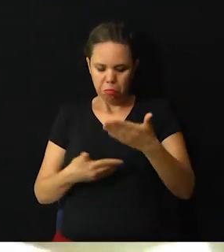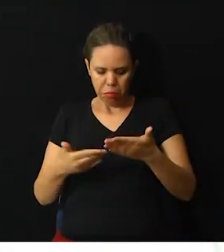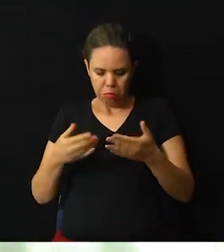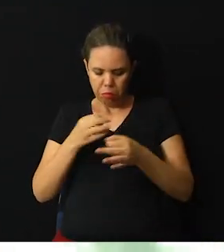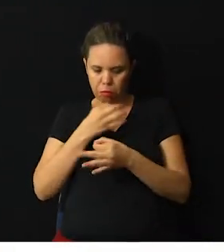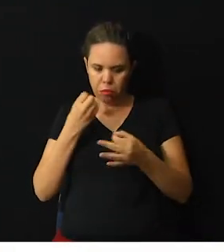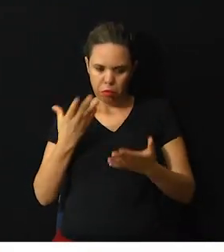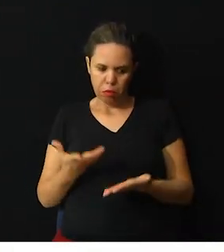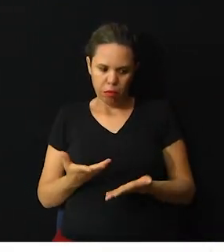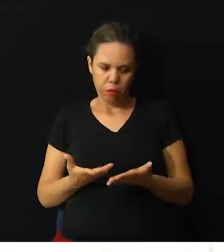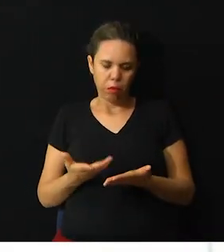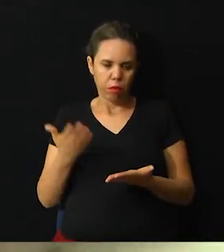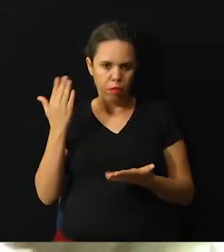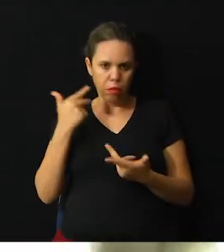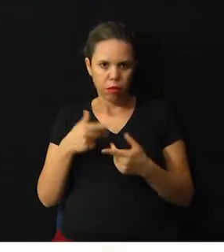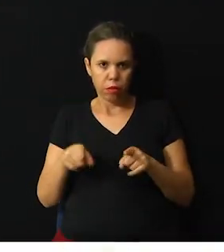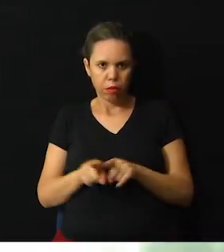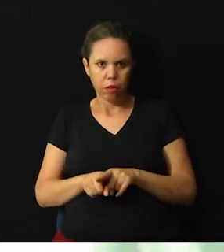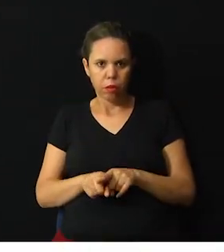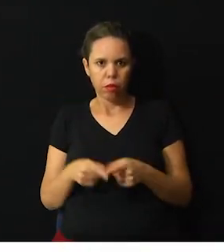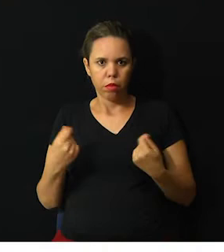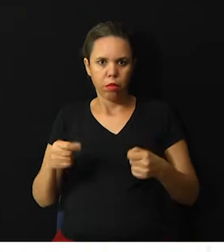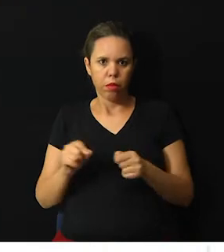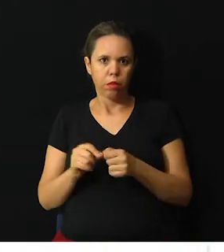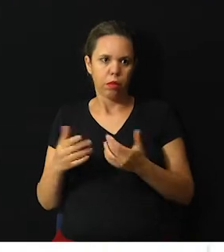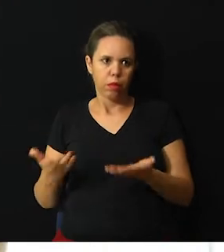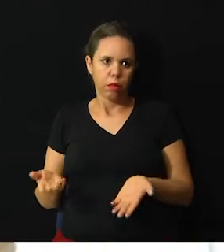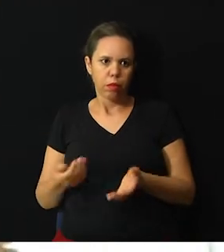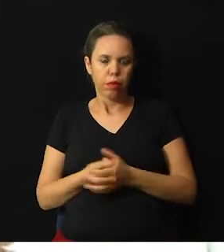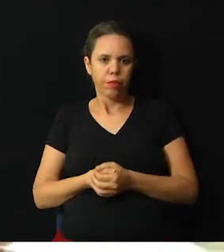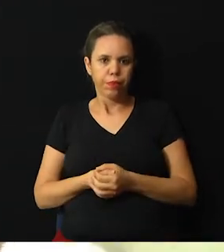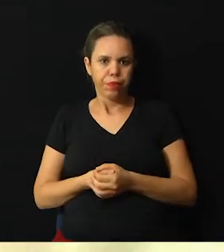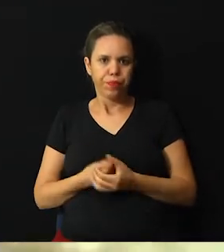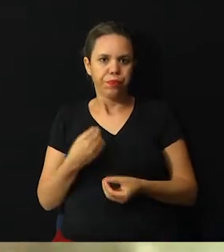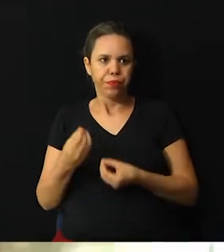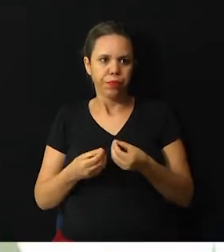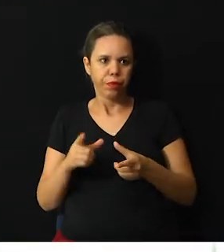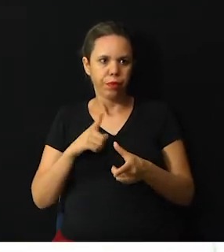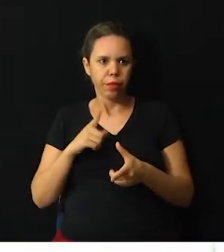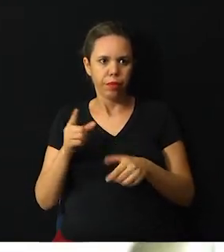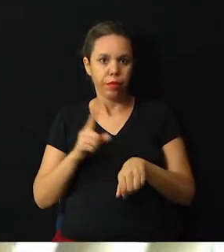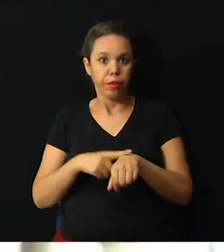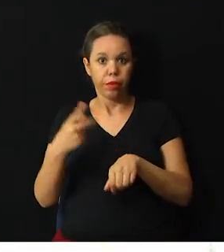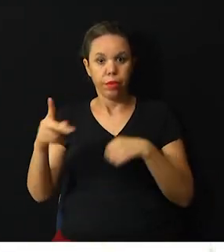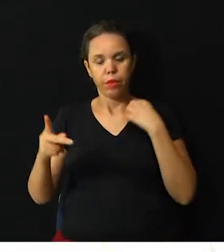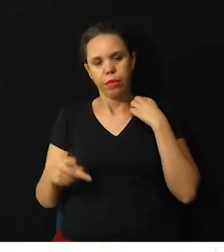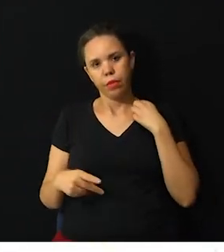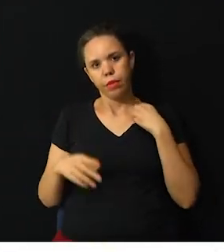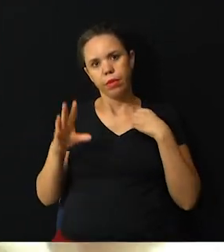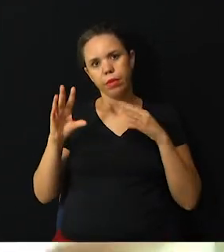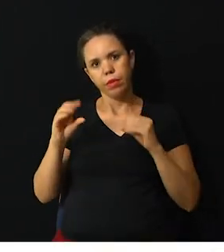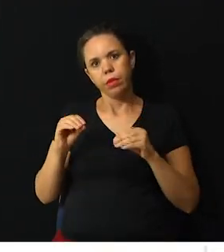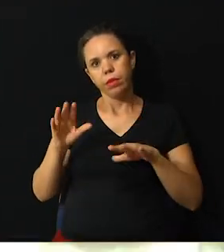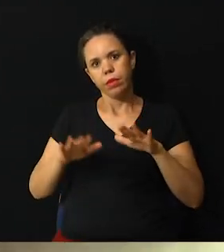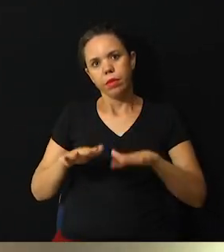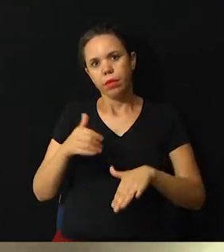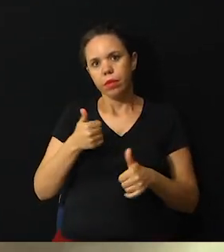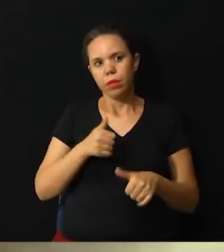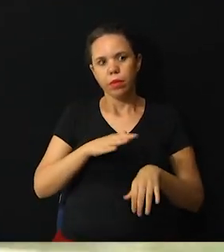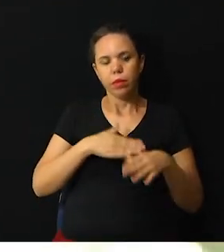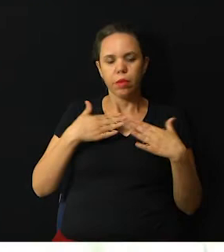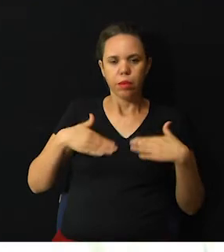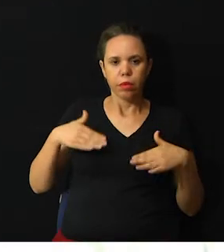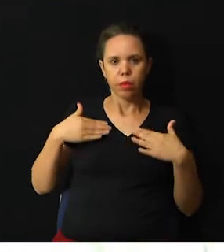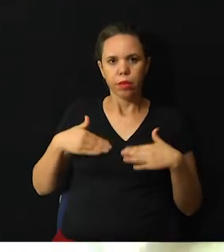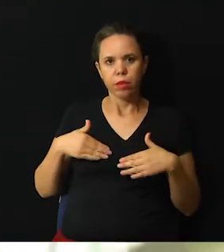rotina estruturada, em que ele saiba as coisas que precisa fazer, com o tempo dele, que tem os momentos de estimulação, os momentos